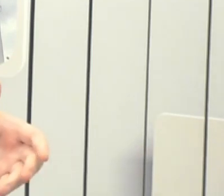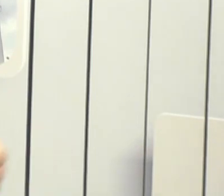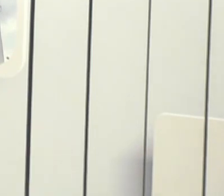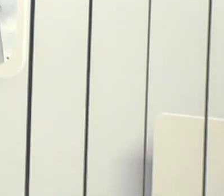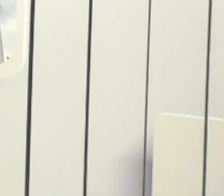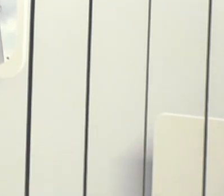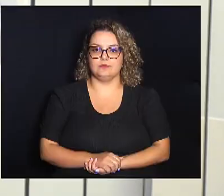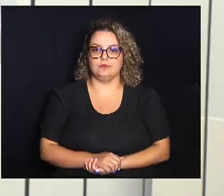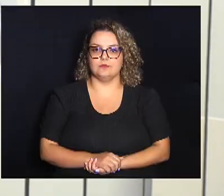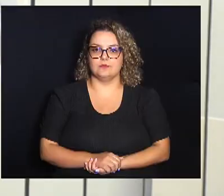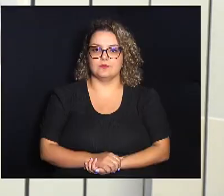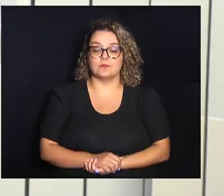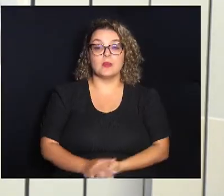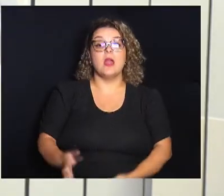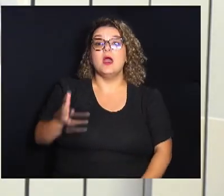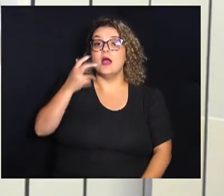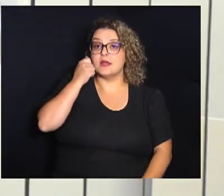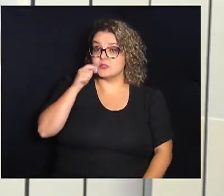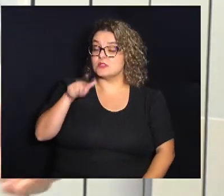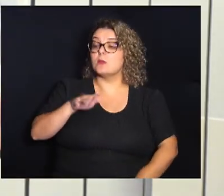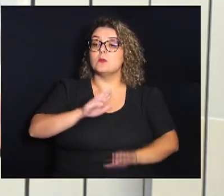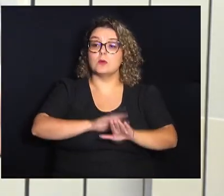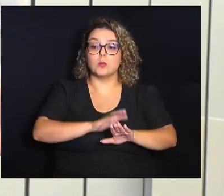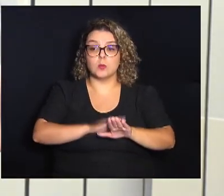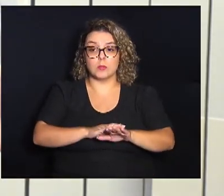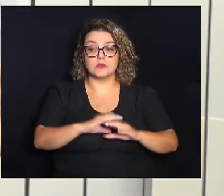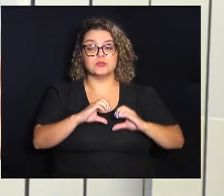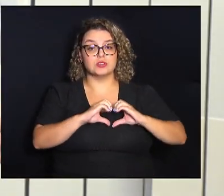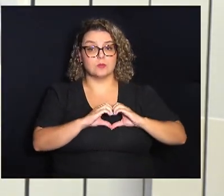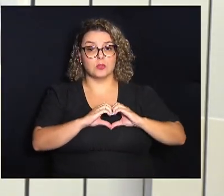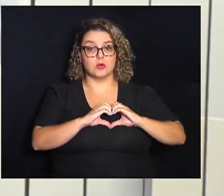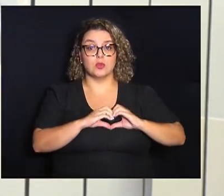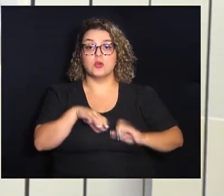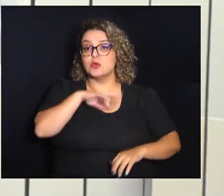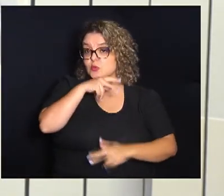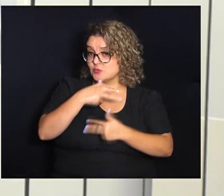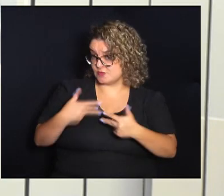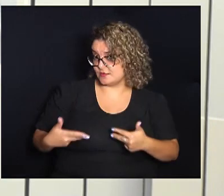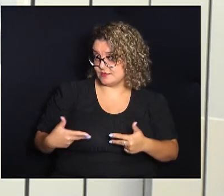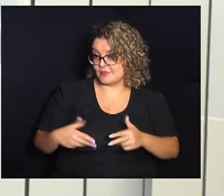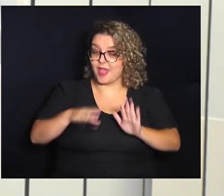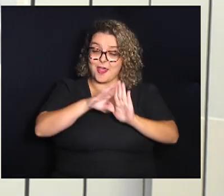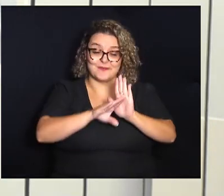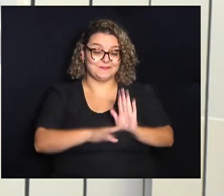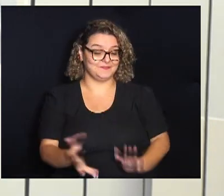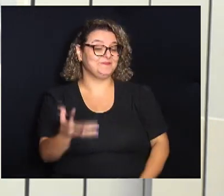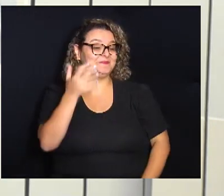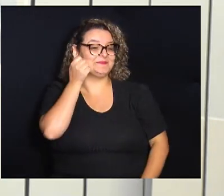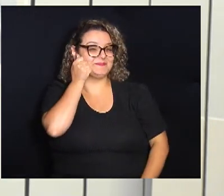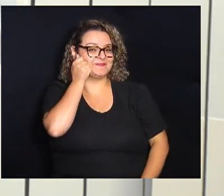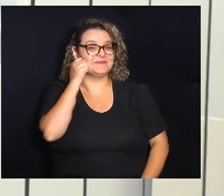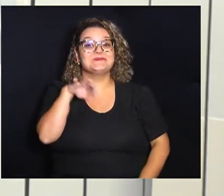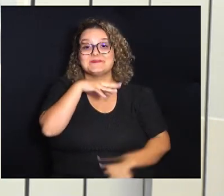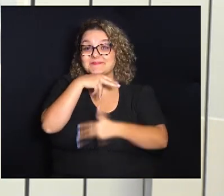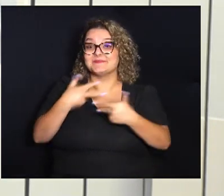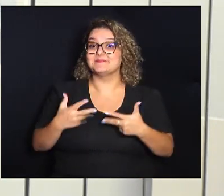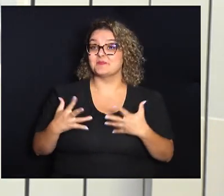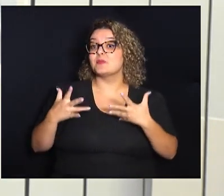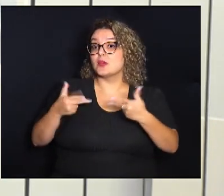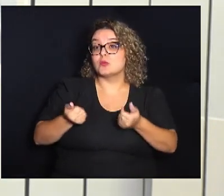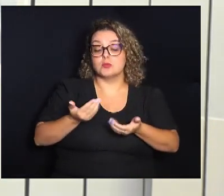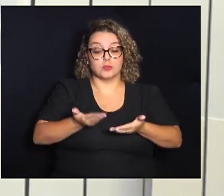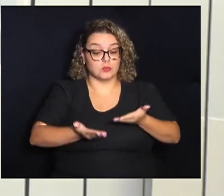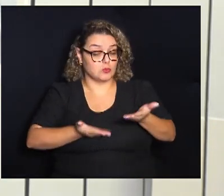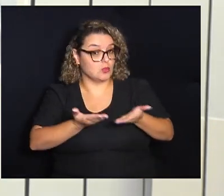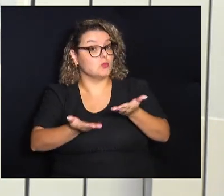A adoção é um ato de amor. E os animais do nosso quadro Adote um Bichinho são todos